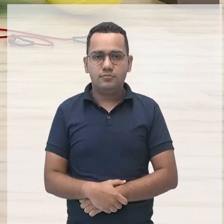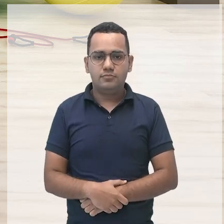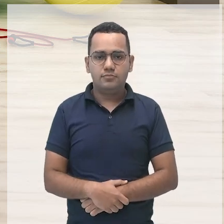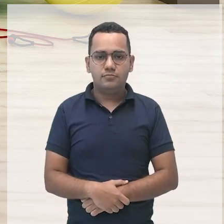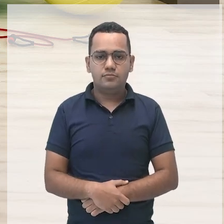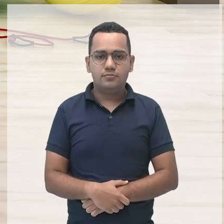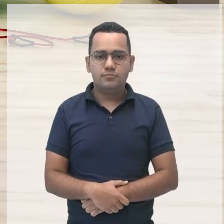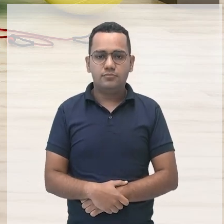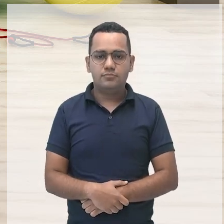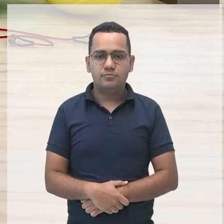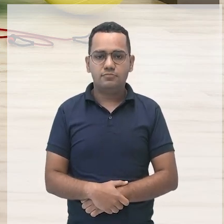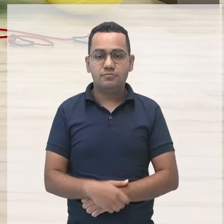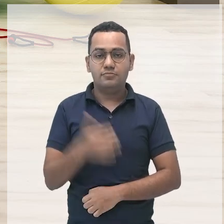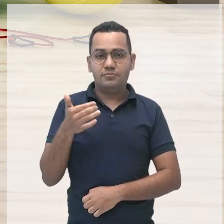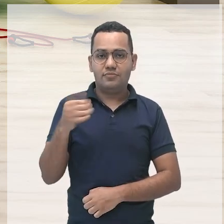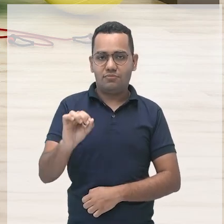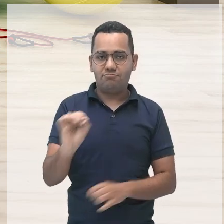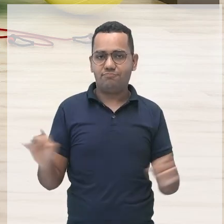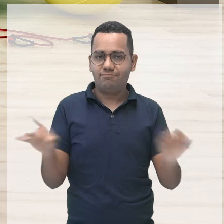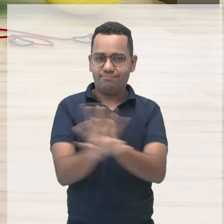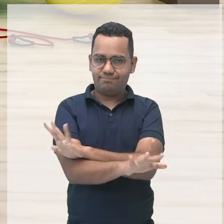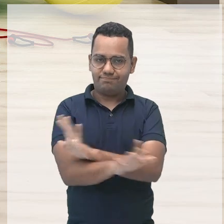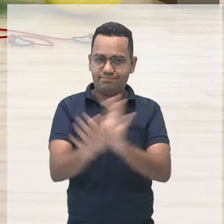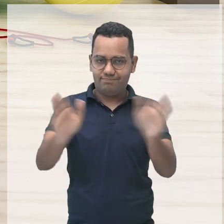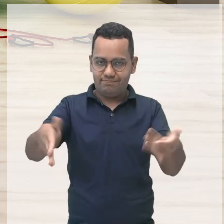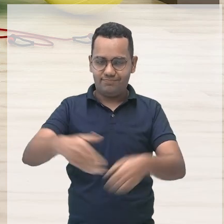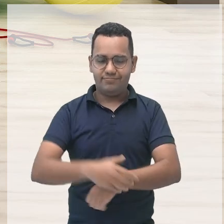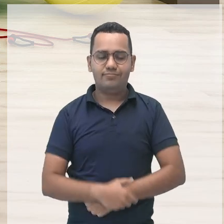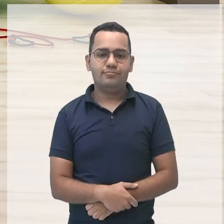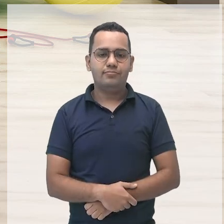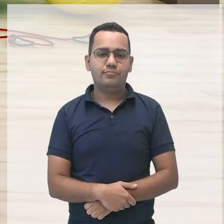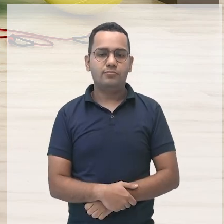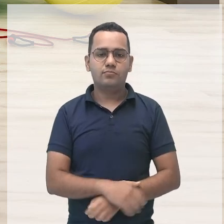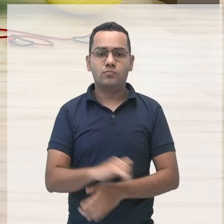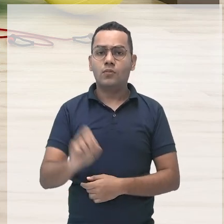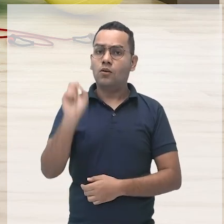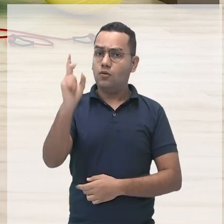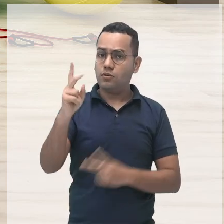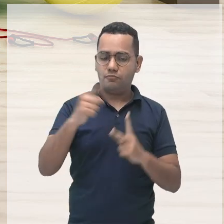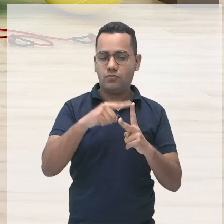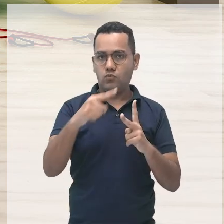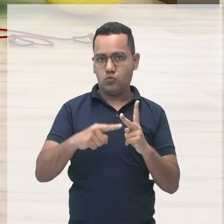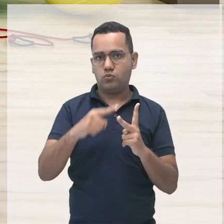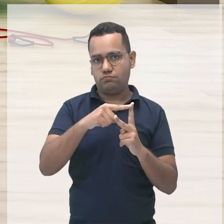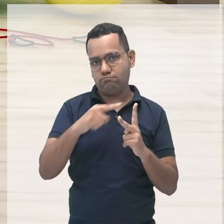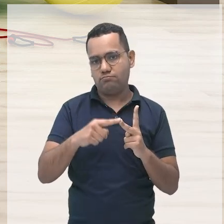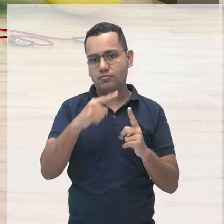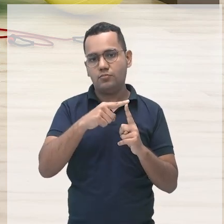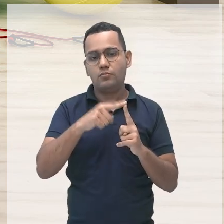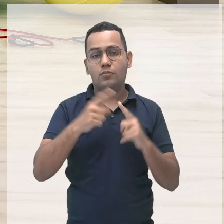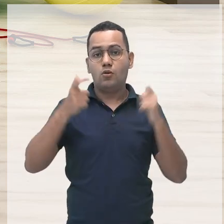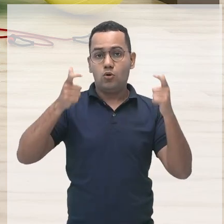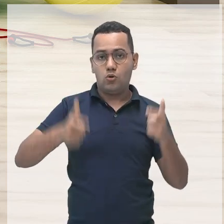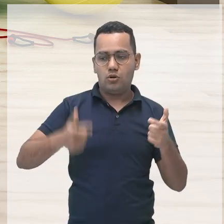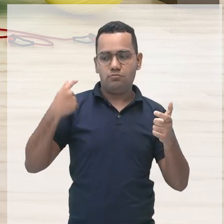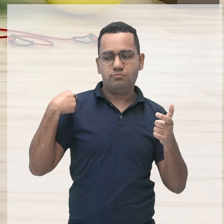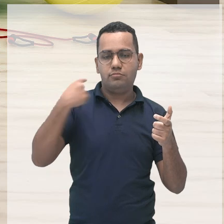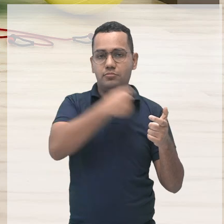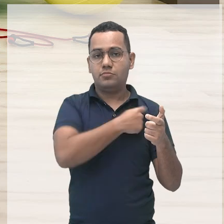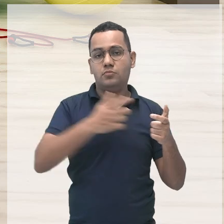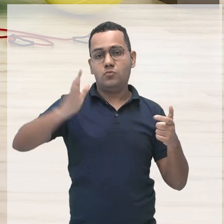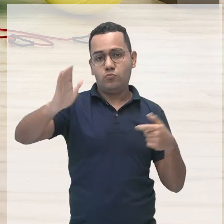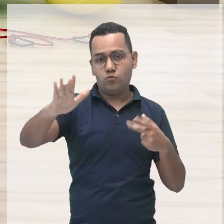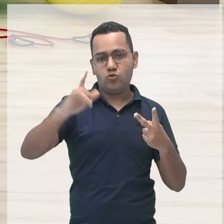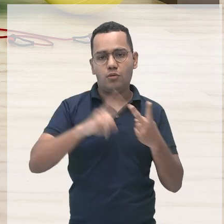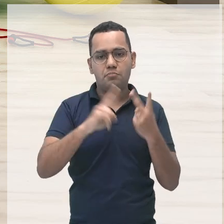9 e o último 10. Muito bem, então a gente já trabalhou até aqui a região do ombro, a